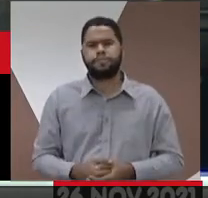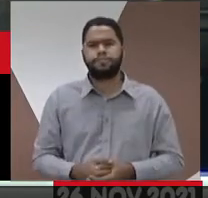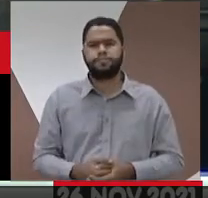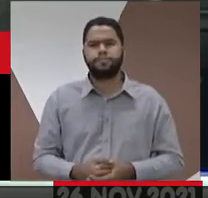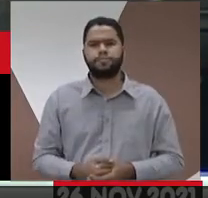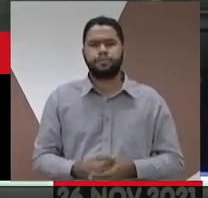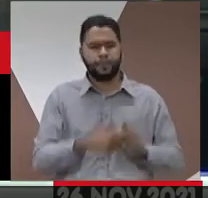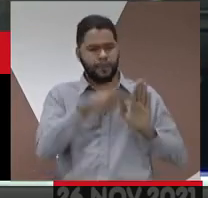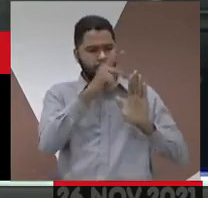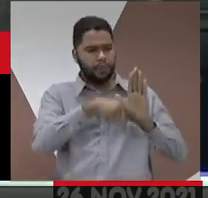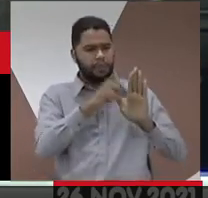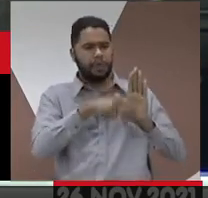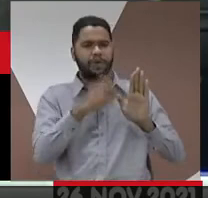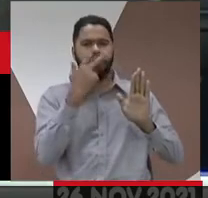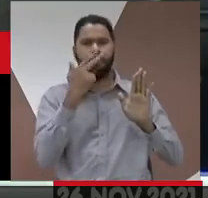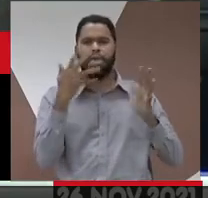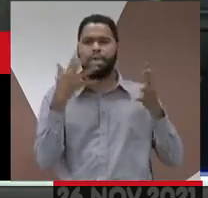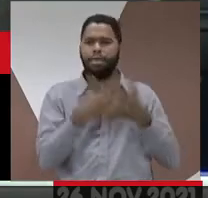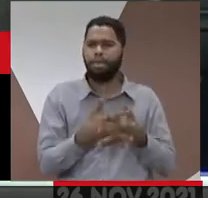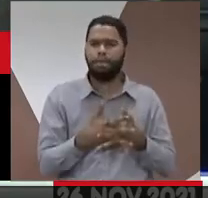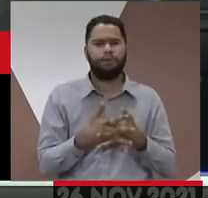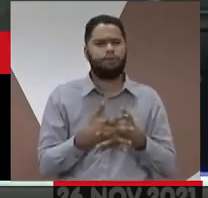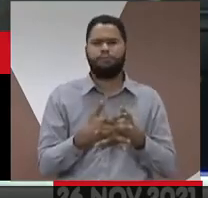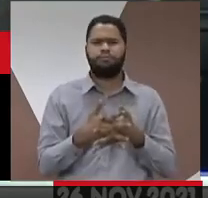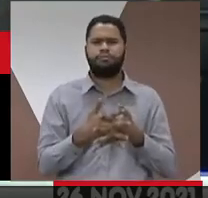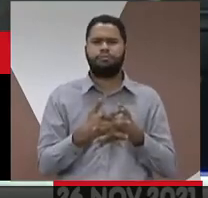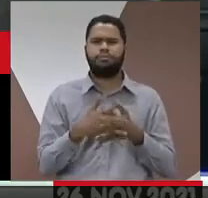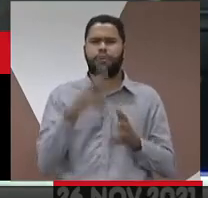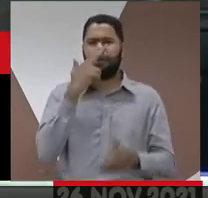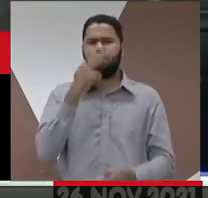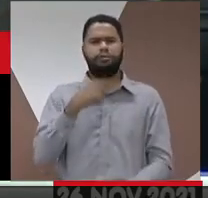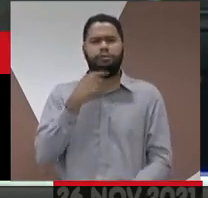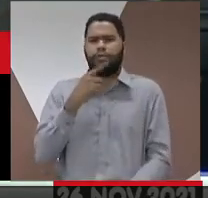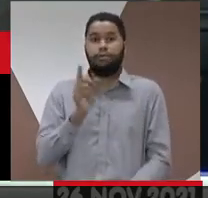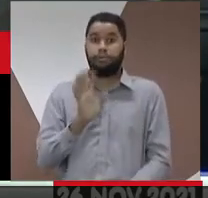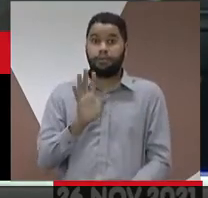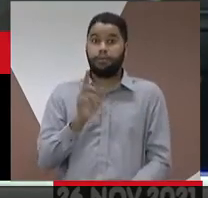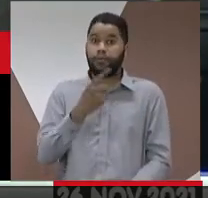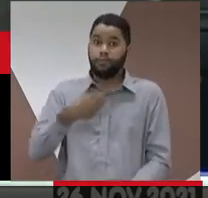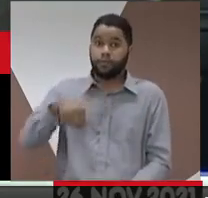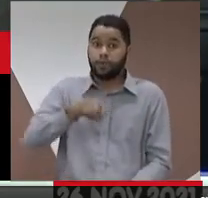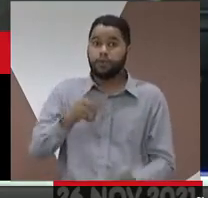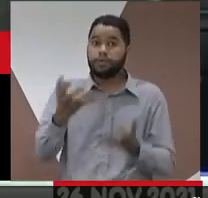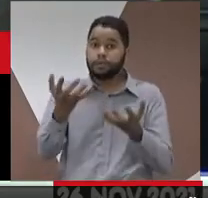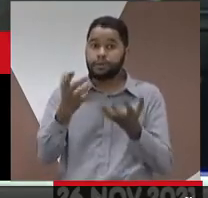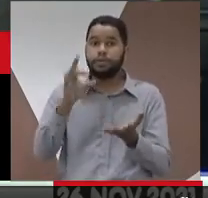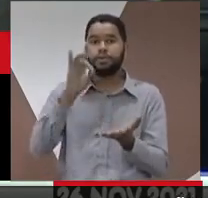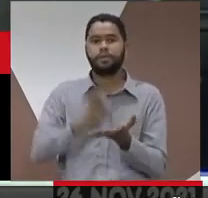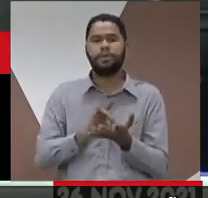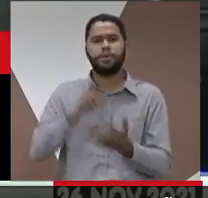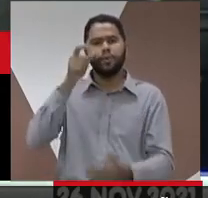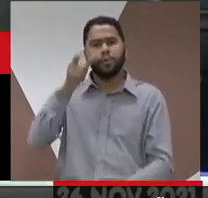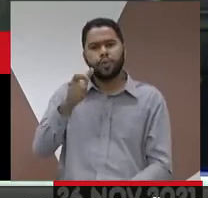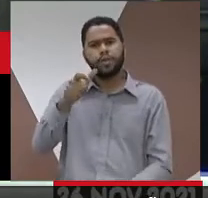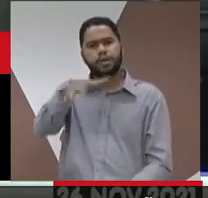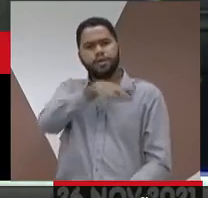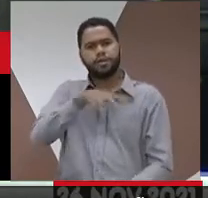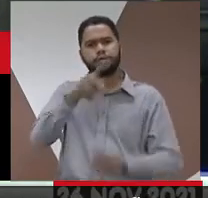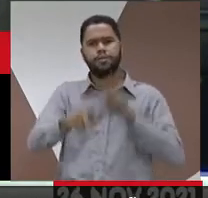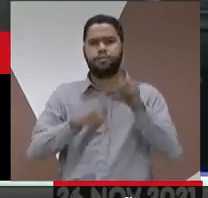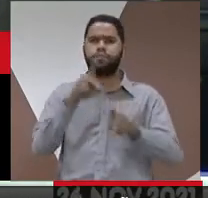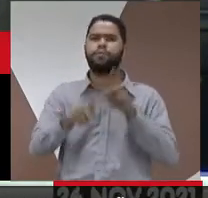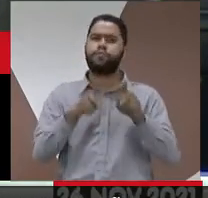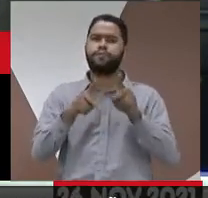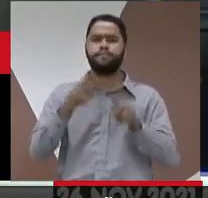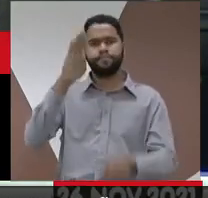um projeto se atrapalhe, que ele seja inviabilizado. O que nós pretendemos é que o interesse público esteja